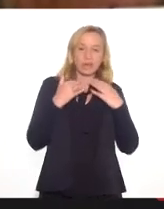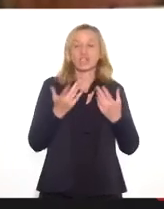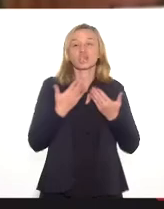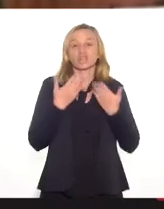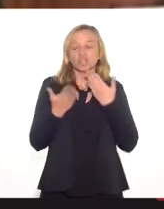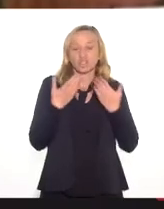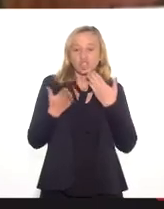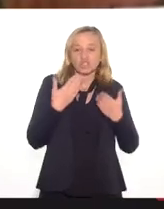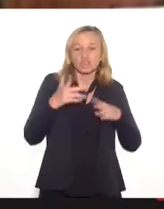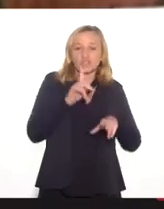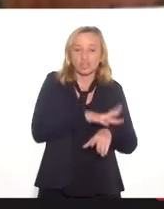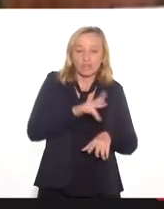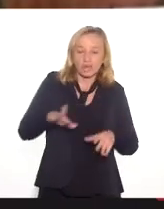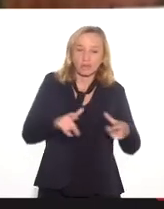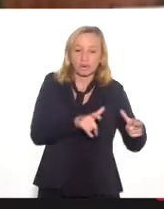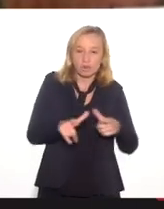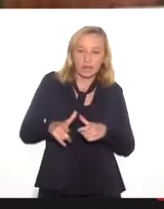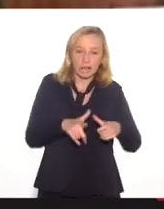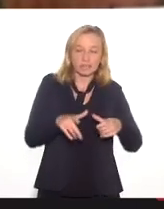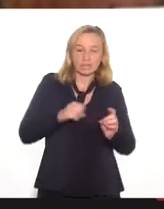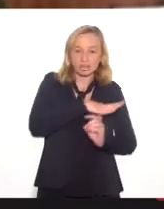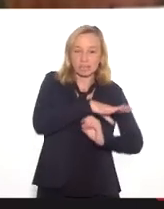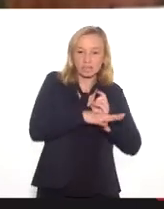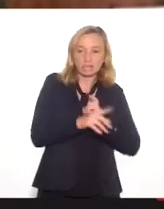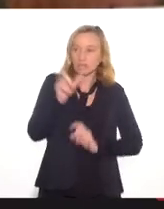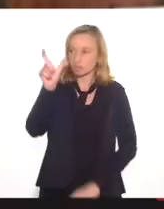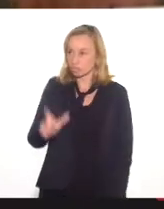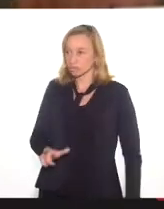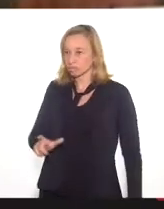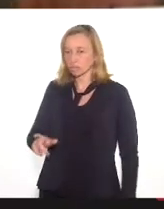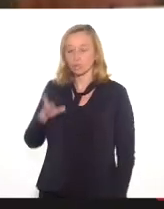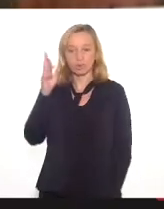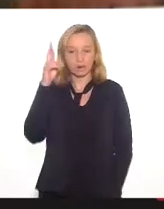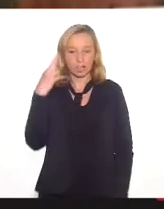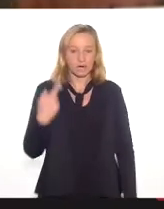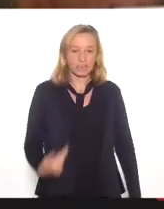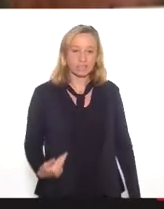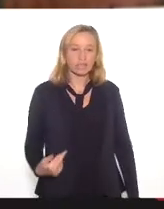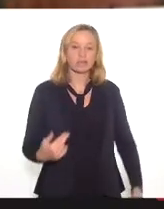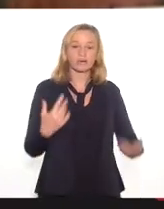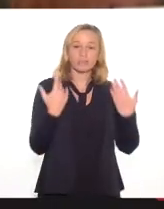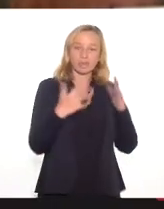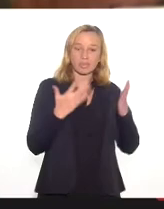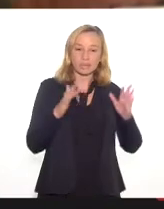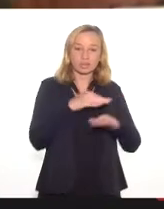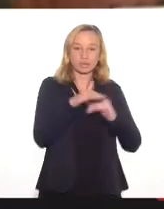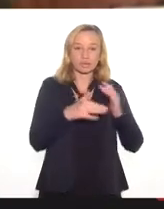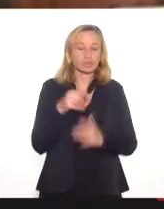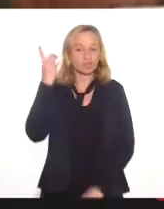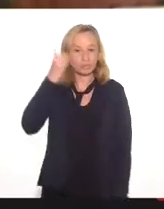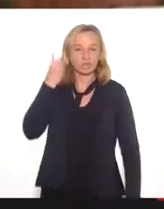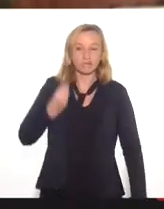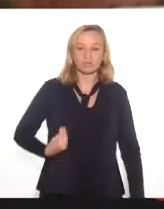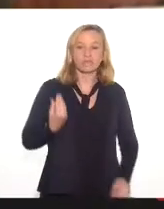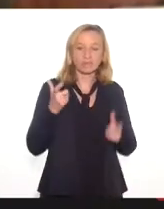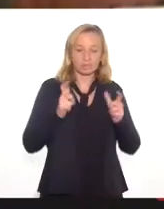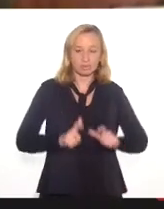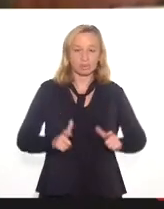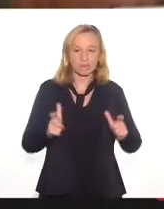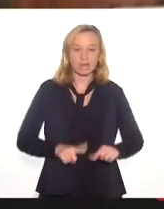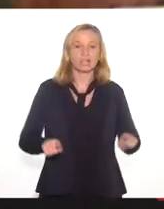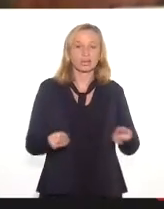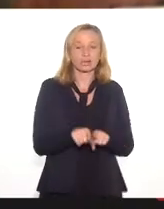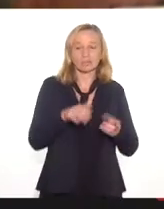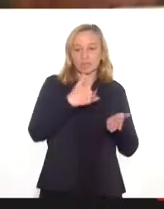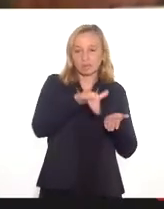da sociedade. Na sua pessoa, Renata, cumprimento os demais parlamentares presentes, o